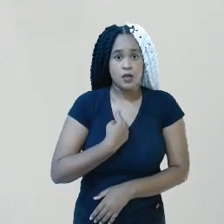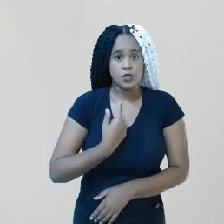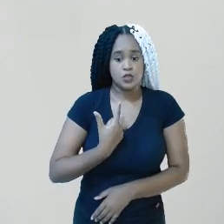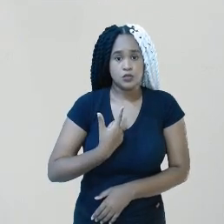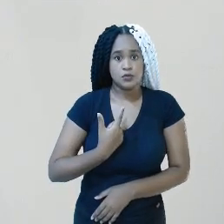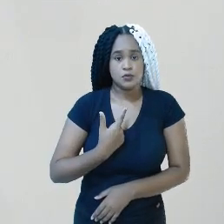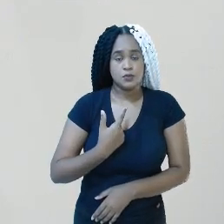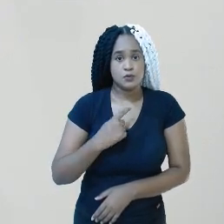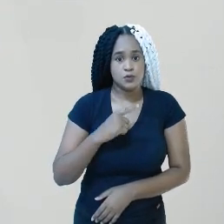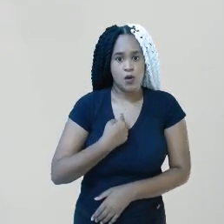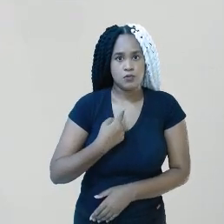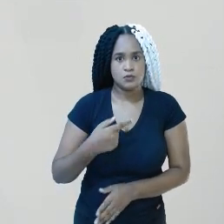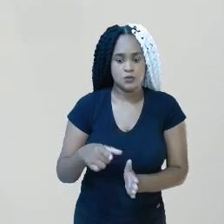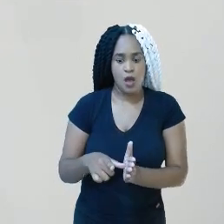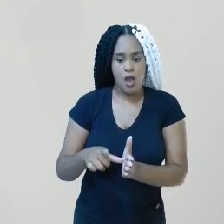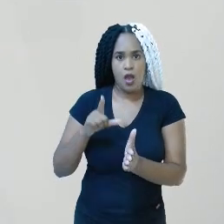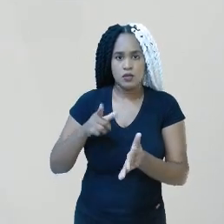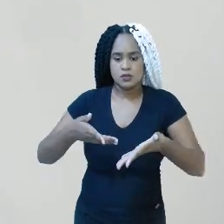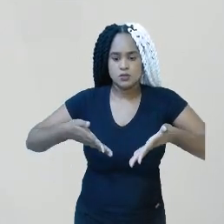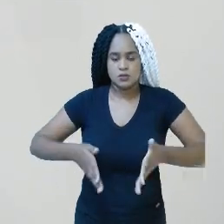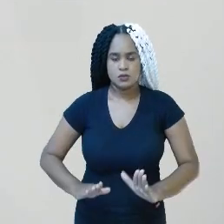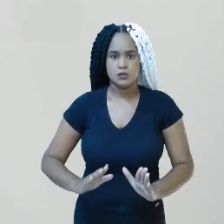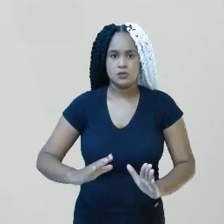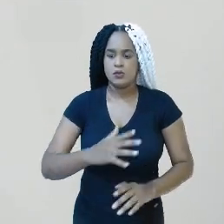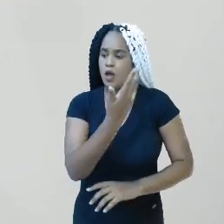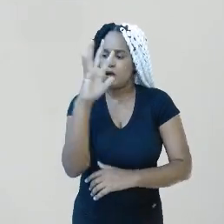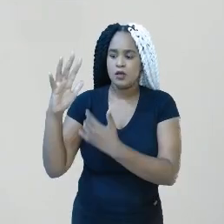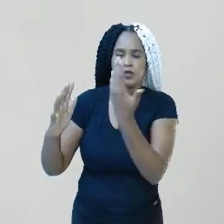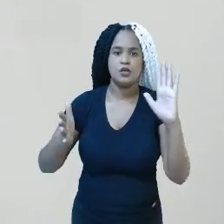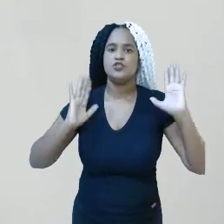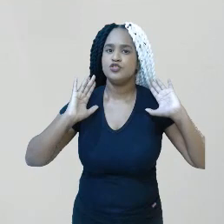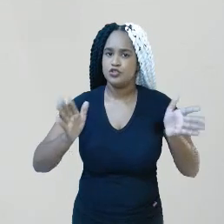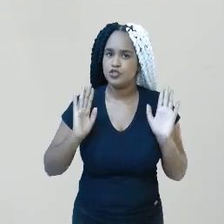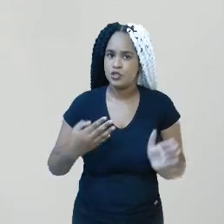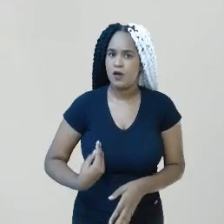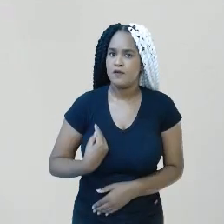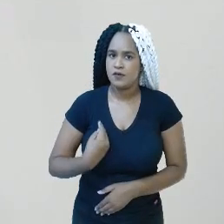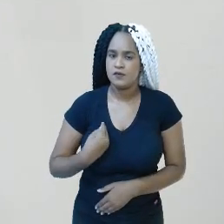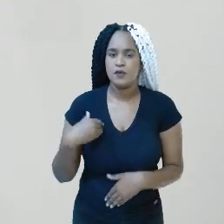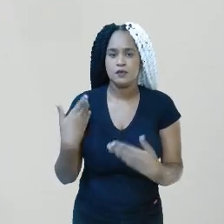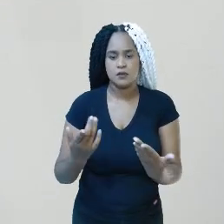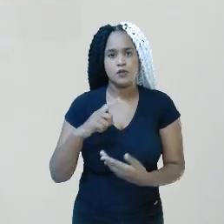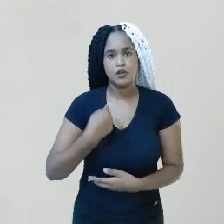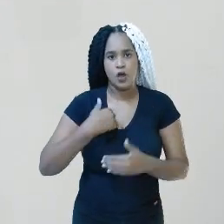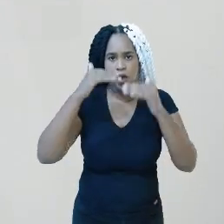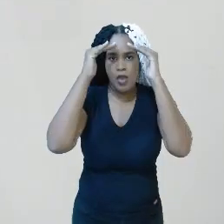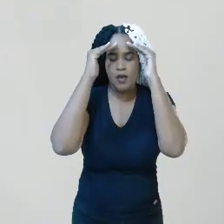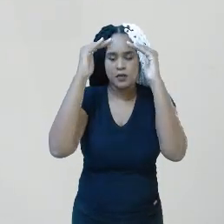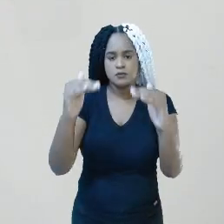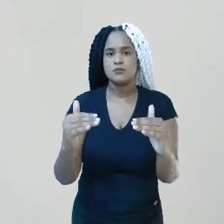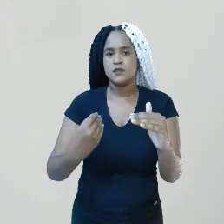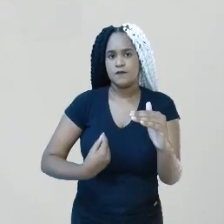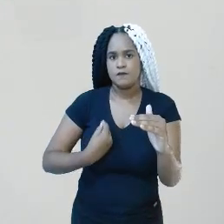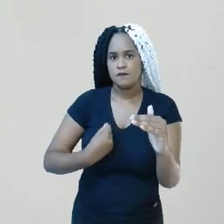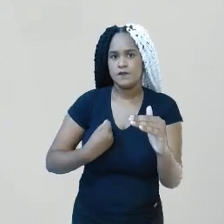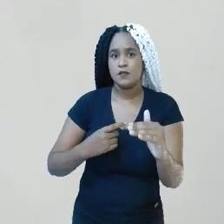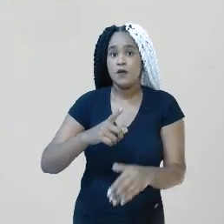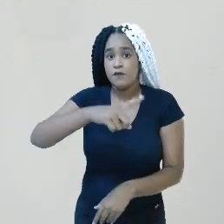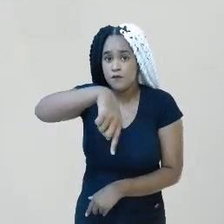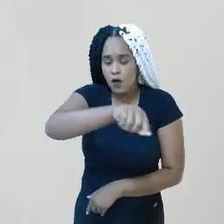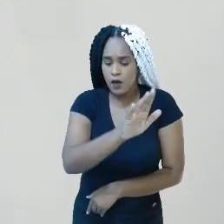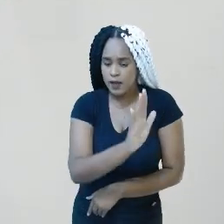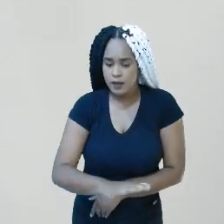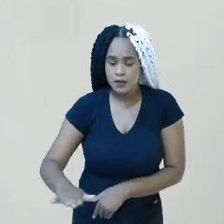existiam. Então, respeito pela vida começa com a gente também. E vocês,